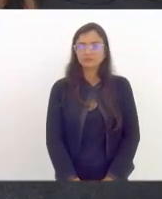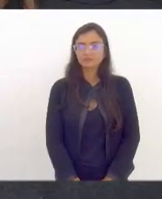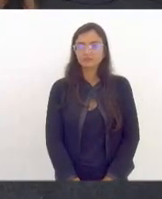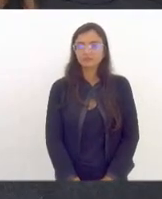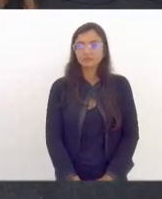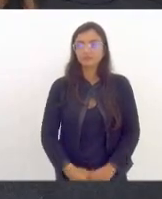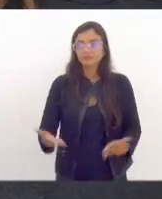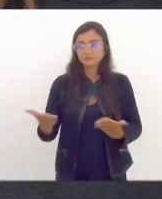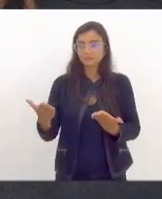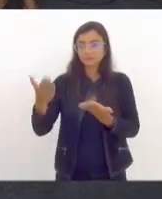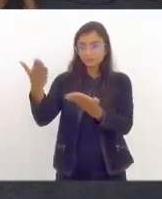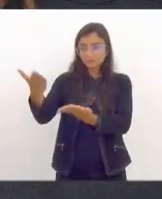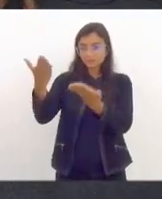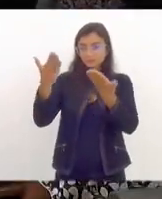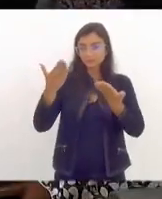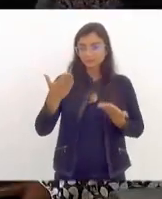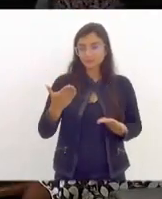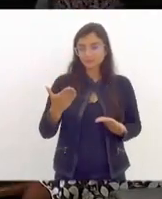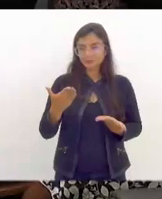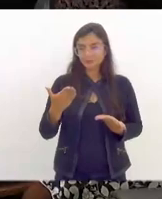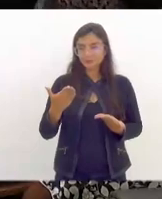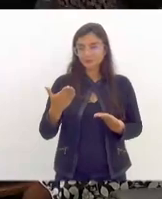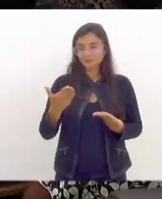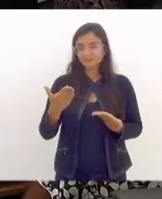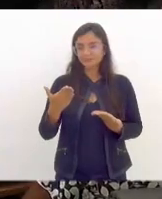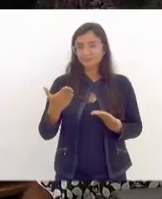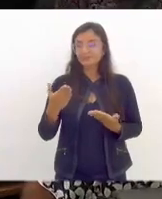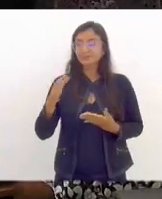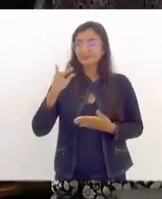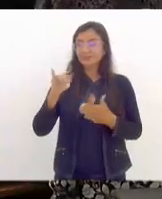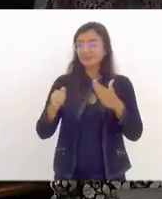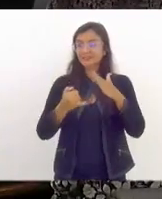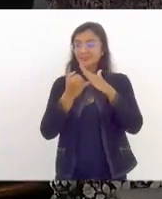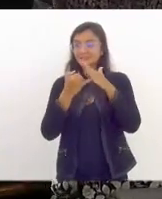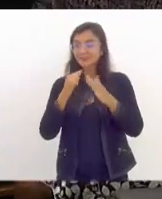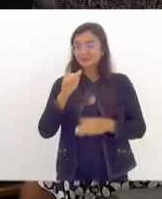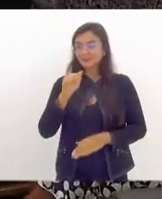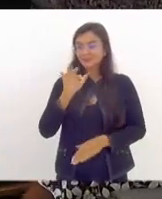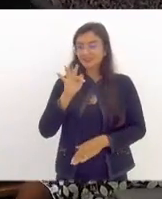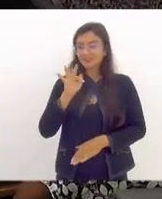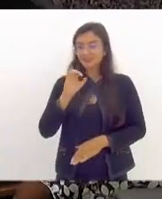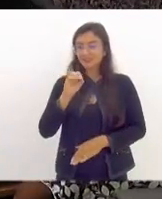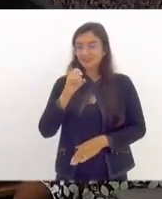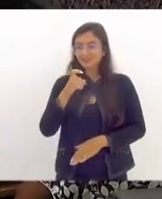queria chamar aqui toda a nossa ancestralidade para o Instituto afoxé